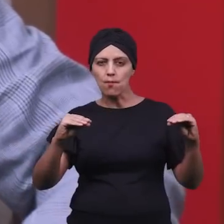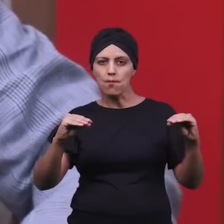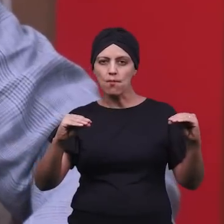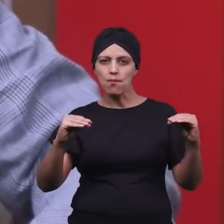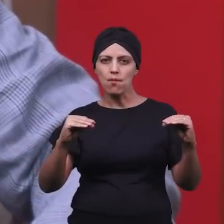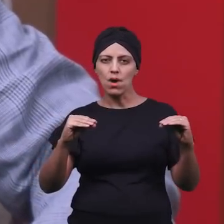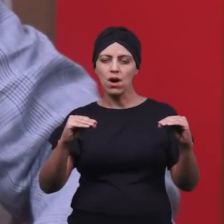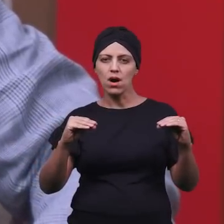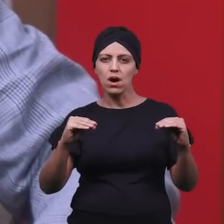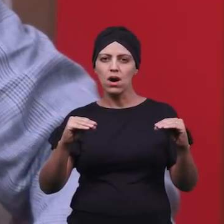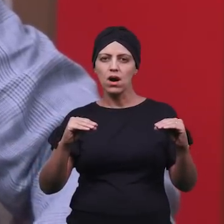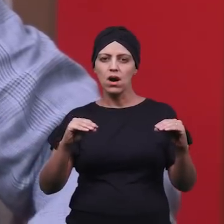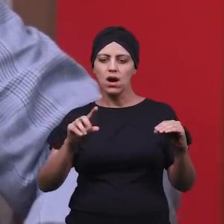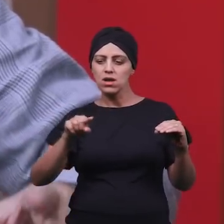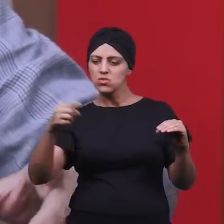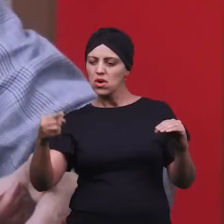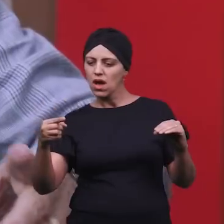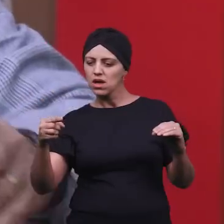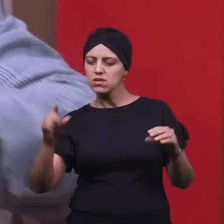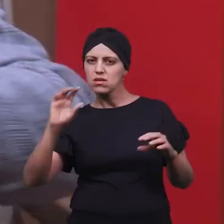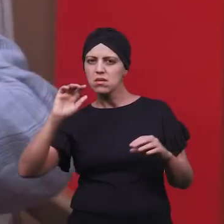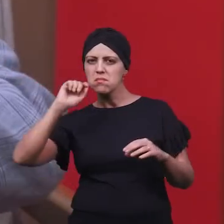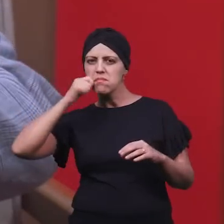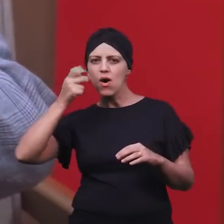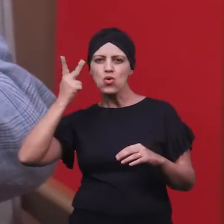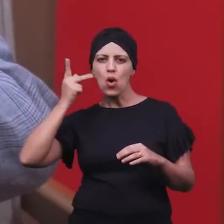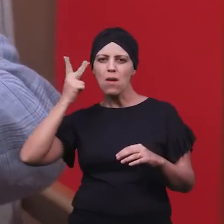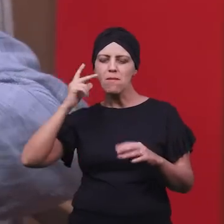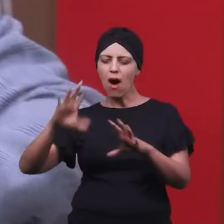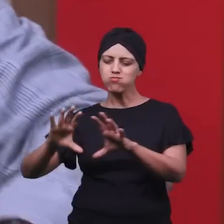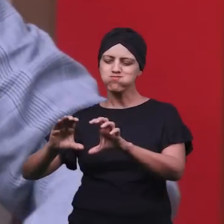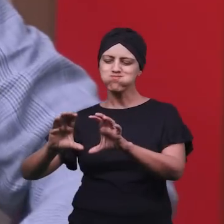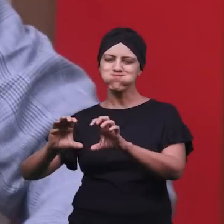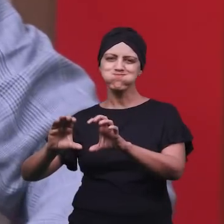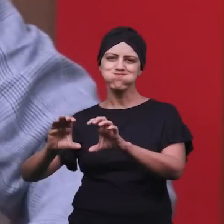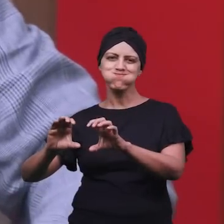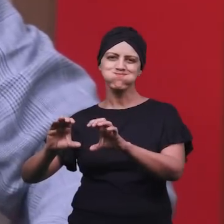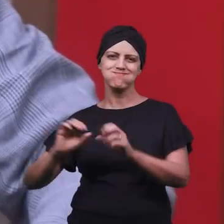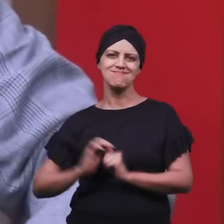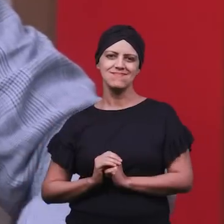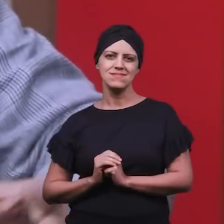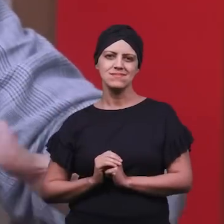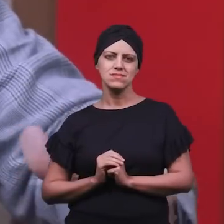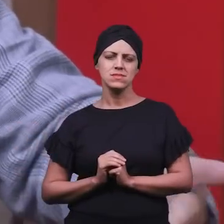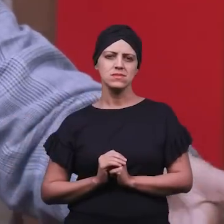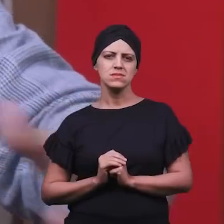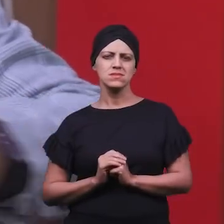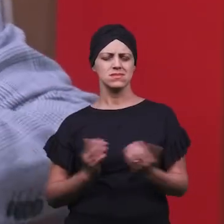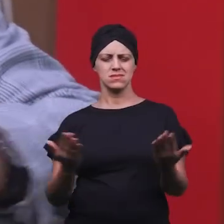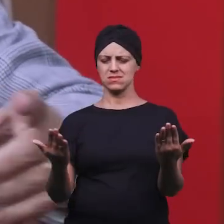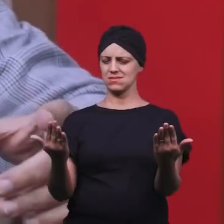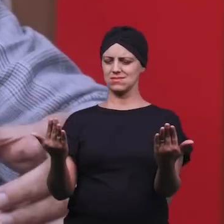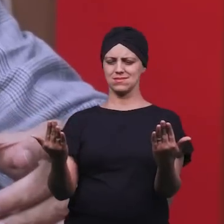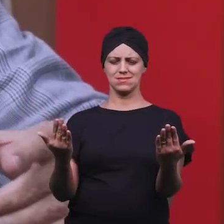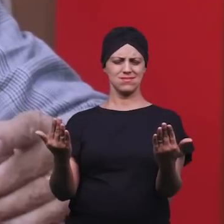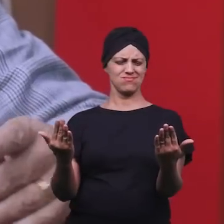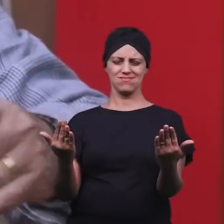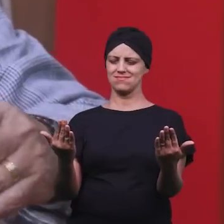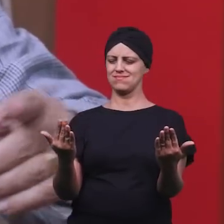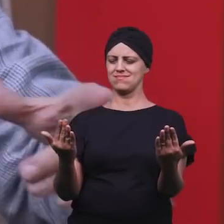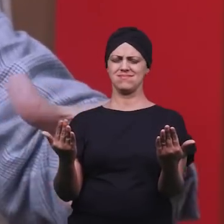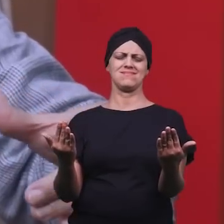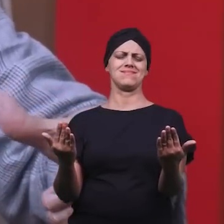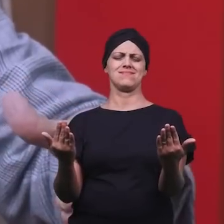pão asmo, e do lado tinha o pão normal, né, o pão comparado assim,